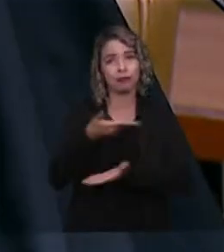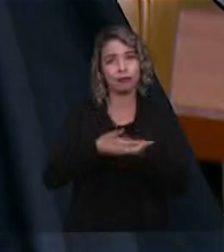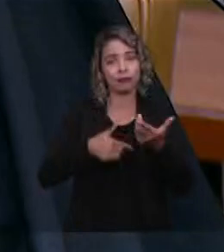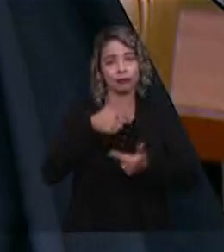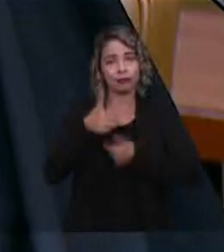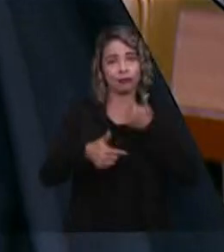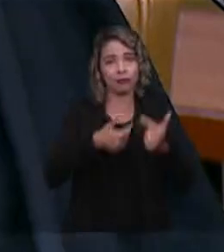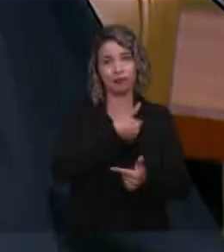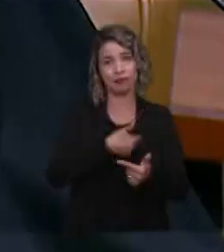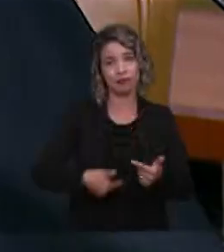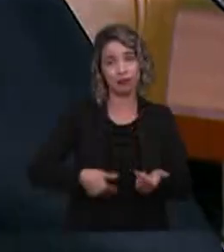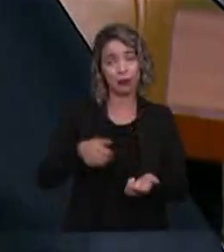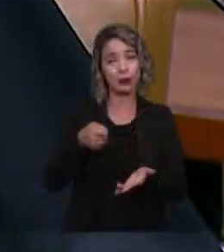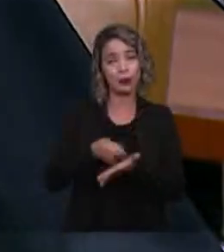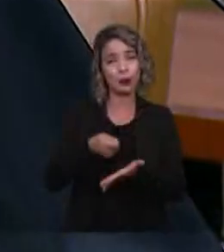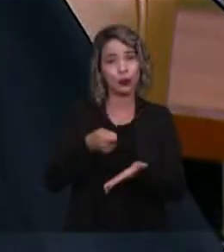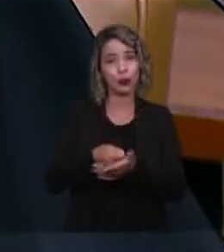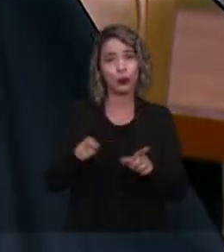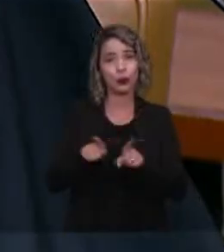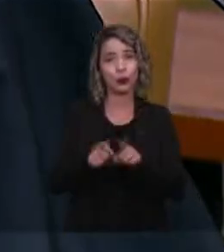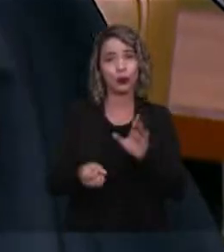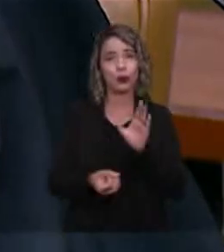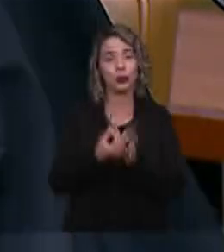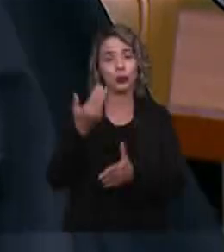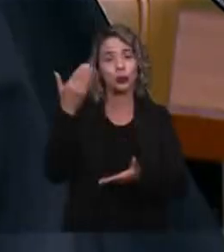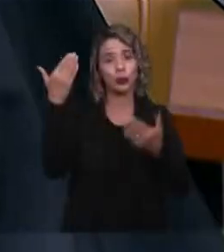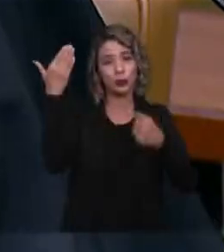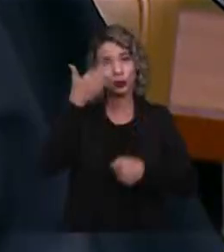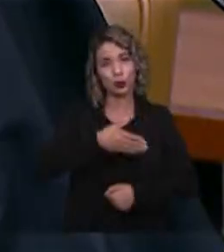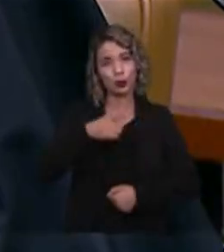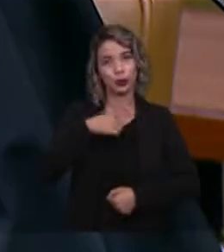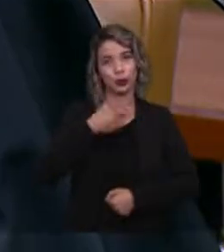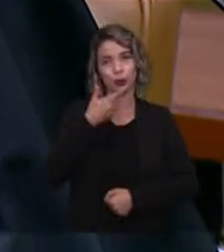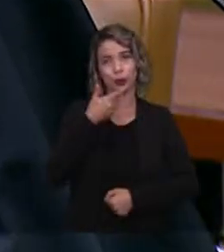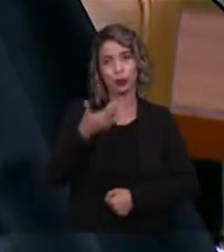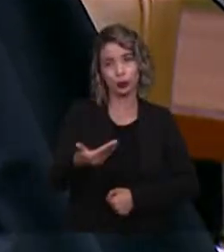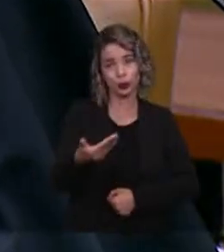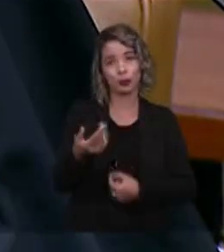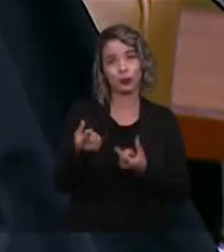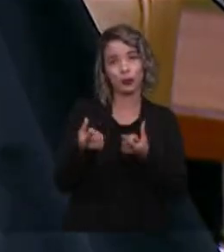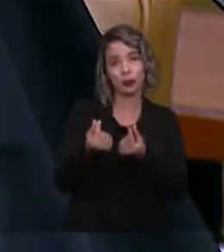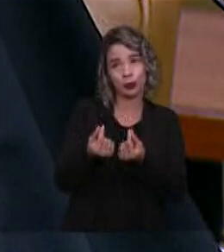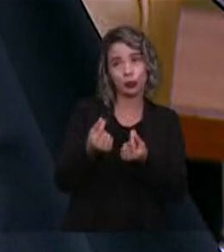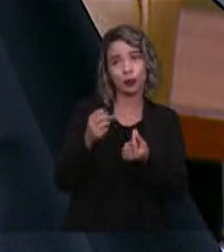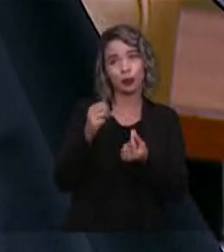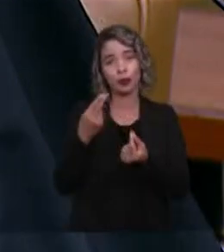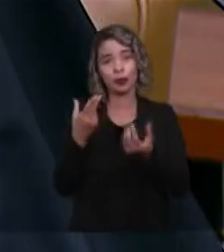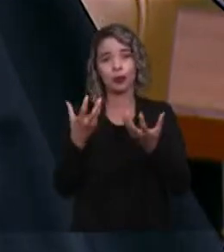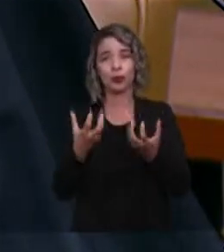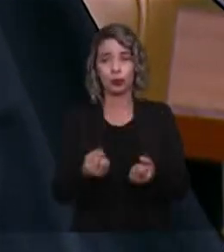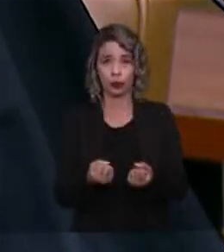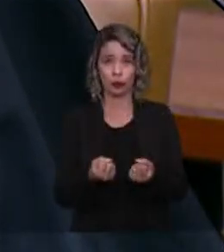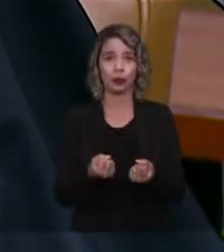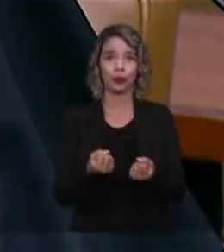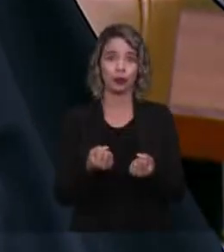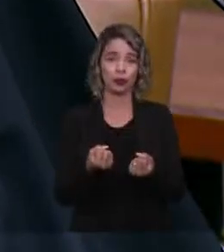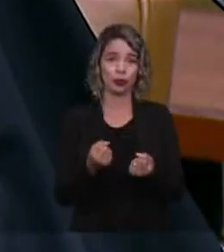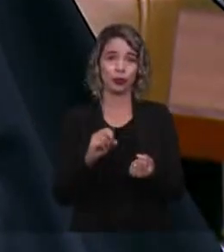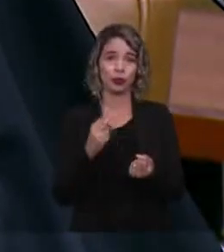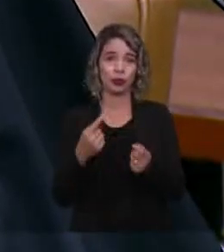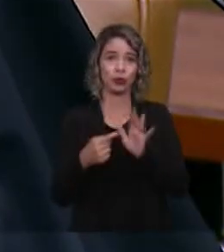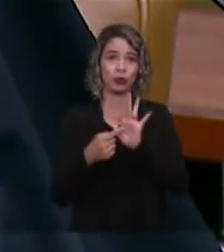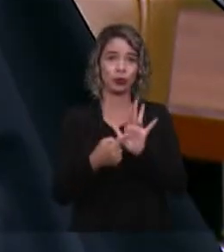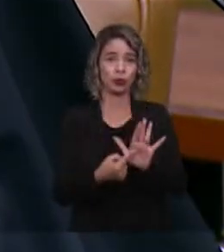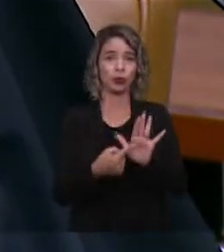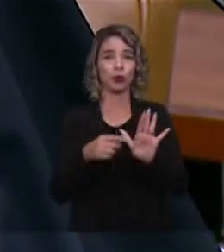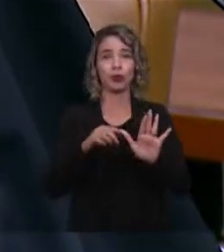pública, exigindo-se ainda a produção de provas do ato de solicitação, recebimento ou aceitação da vantagem devida, ou que indique a